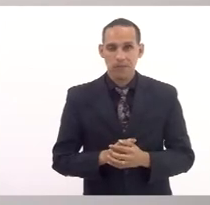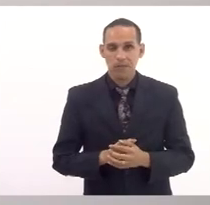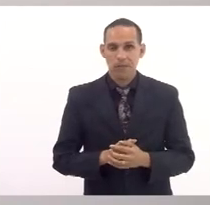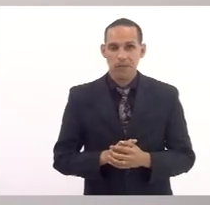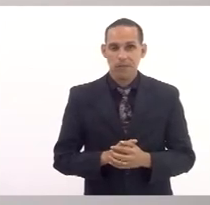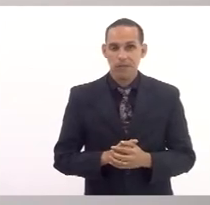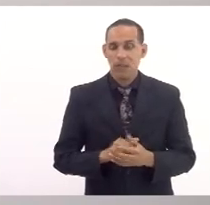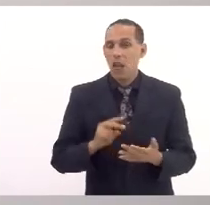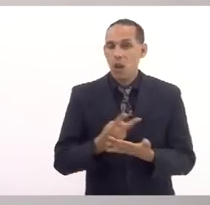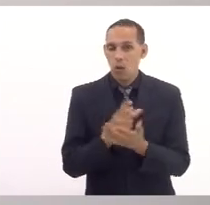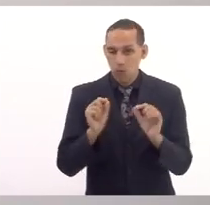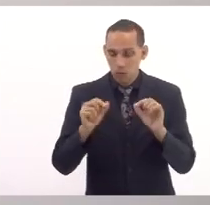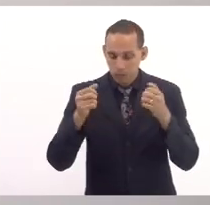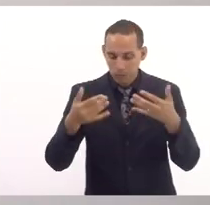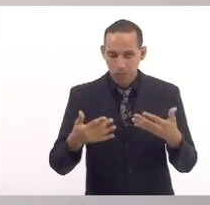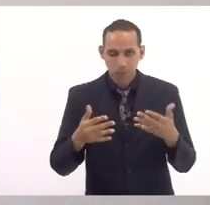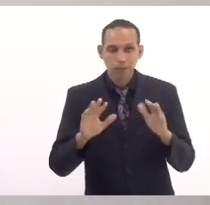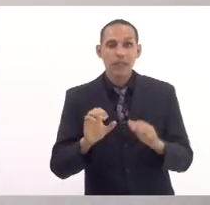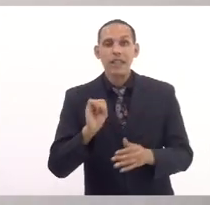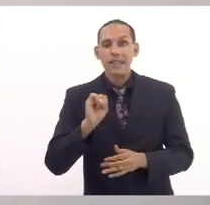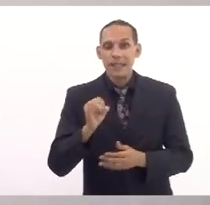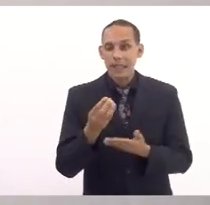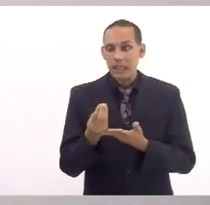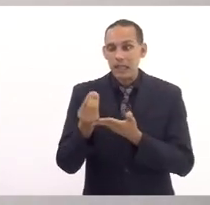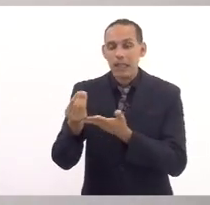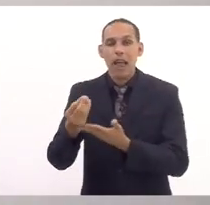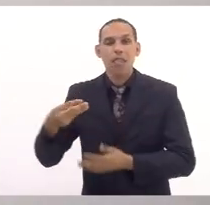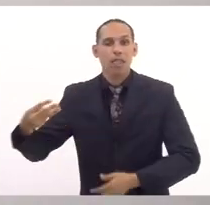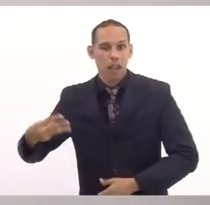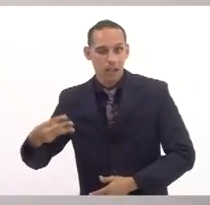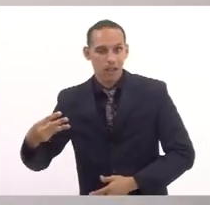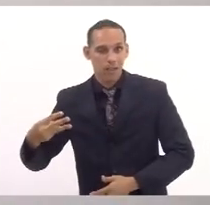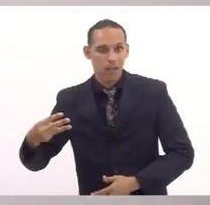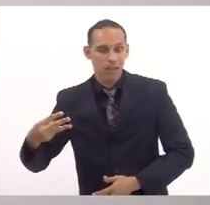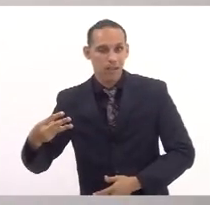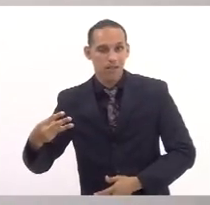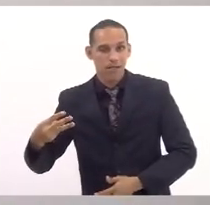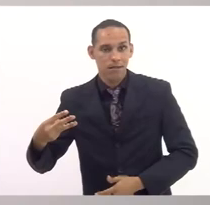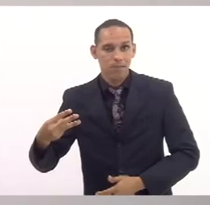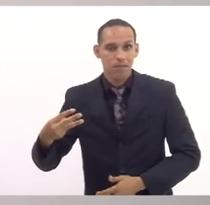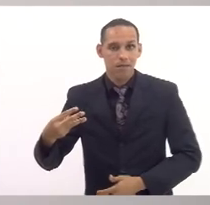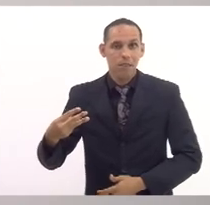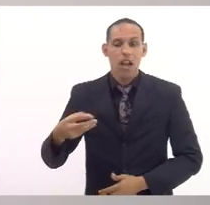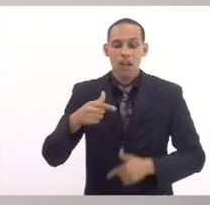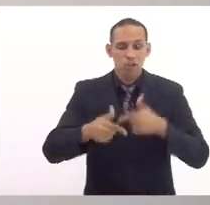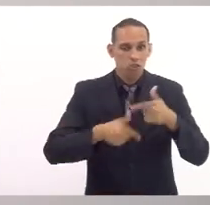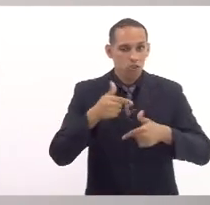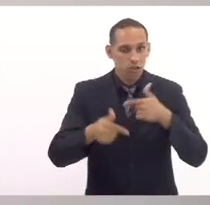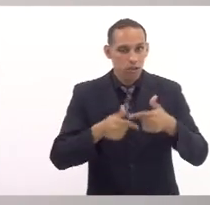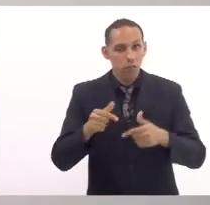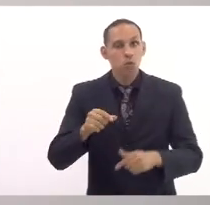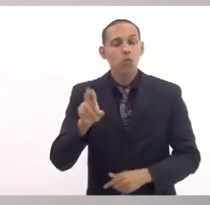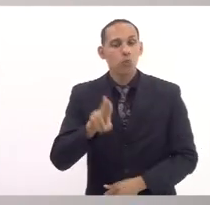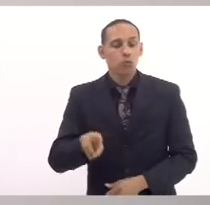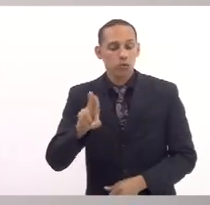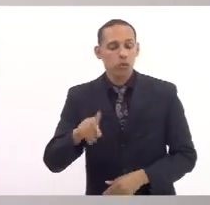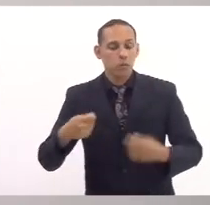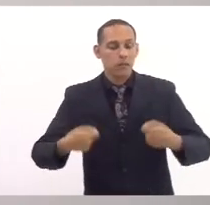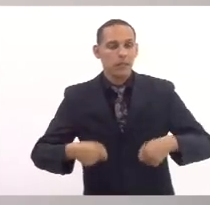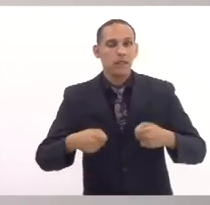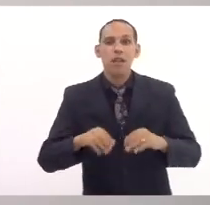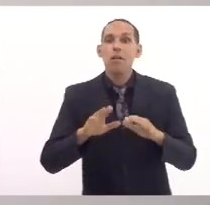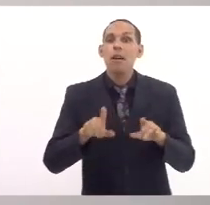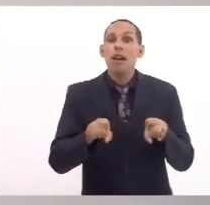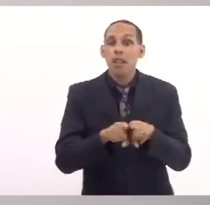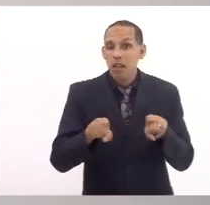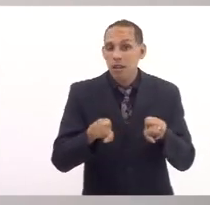que acontece? Se faz concessão para terceiros, explorar esses serviços. Quer dizer, agora, além